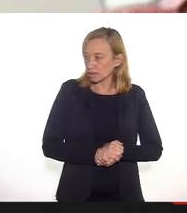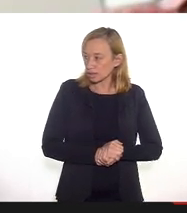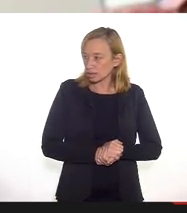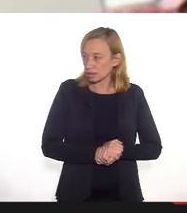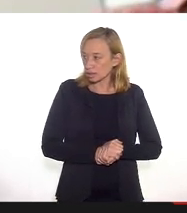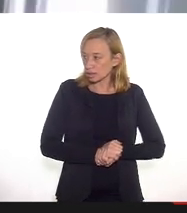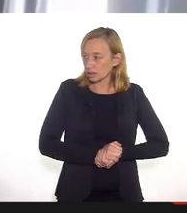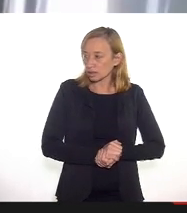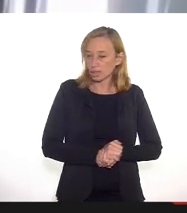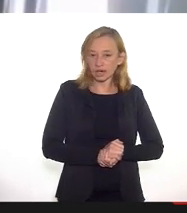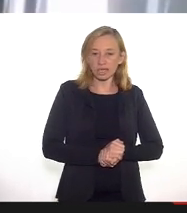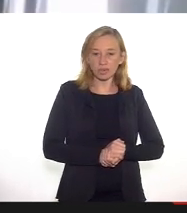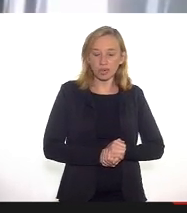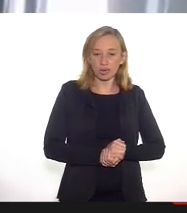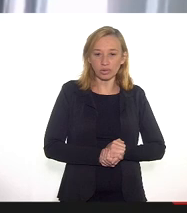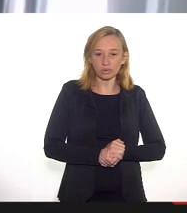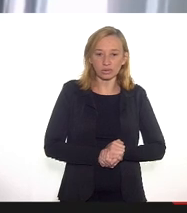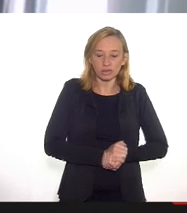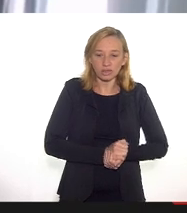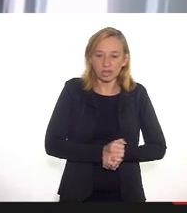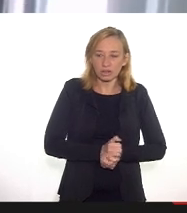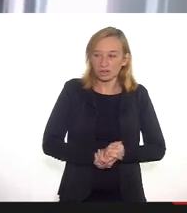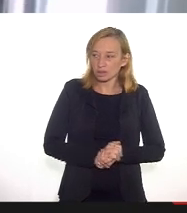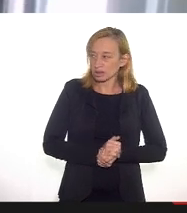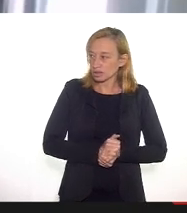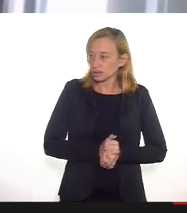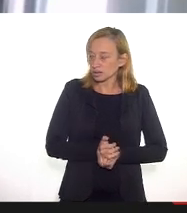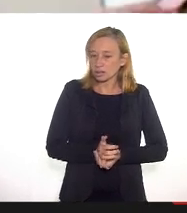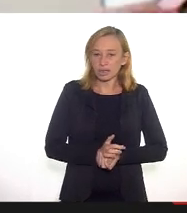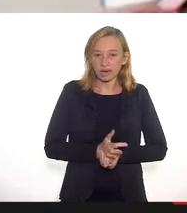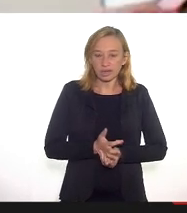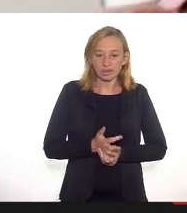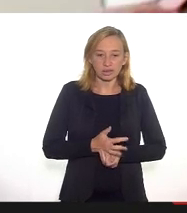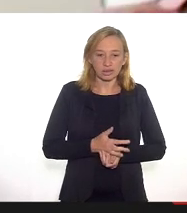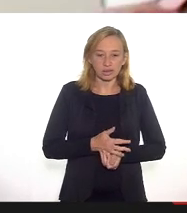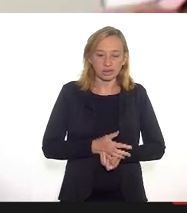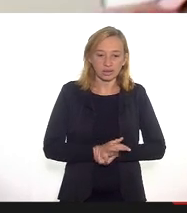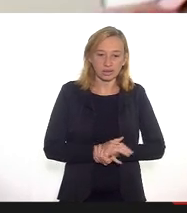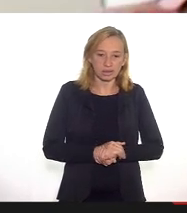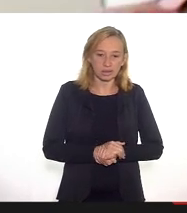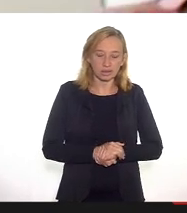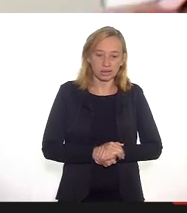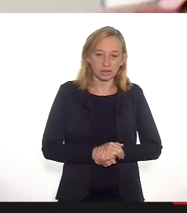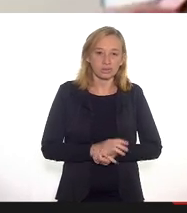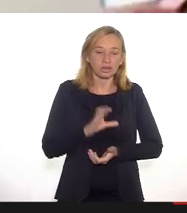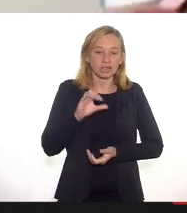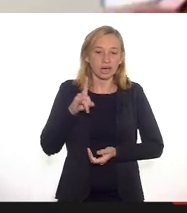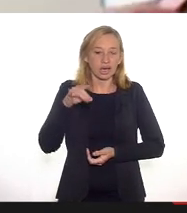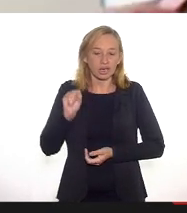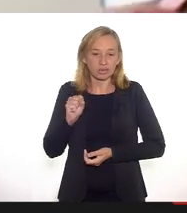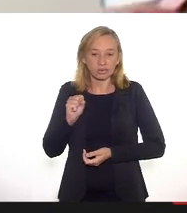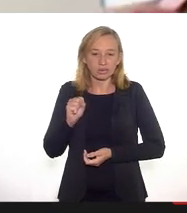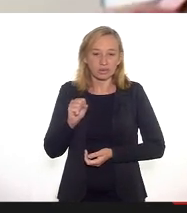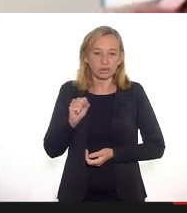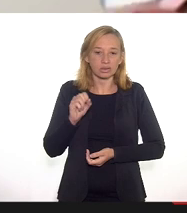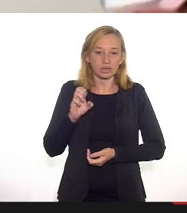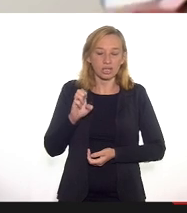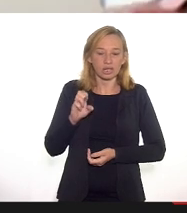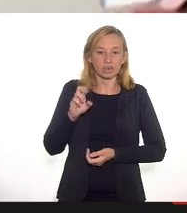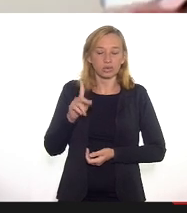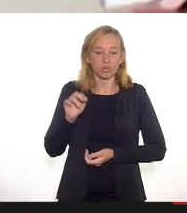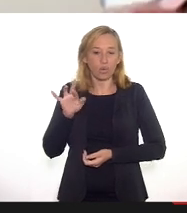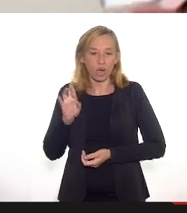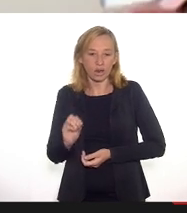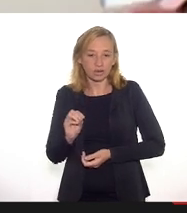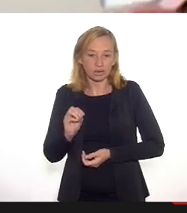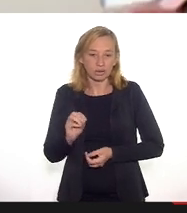com o horário. Vamos avançar. Então, vamos. Passa a palavra agora para o Carlos Eduardo, representante dos